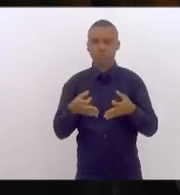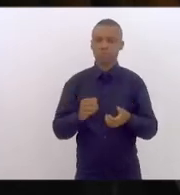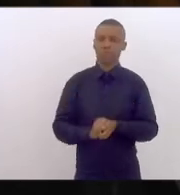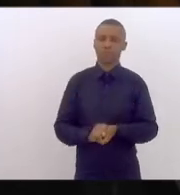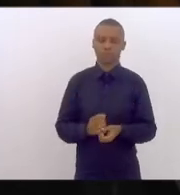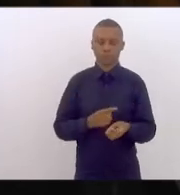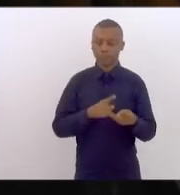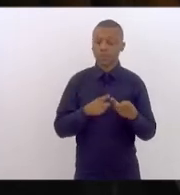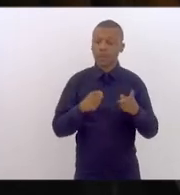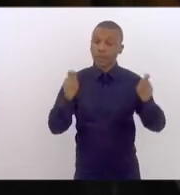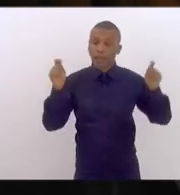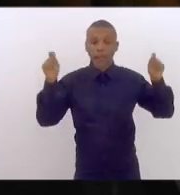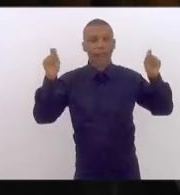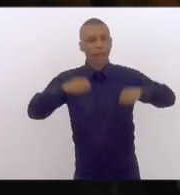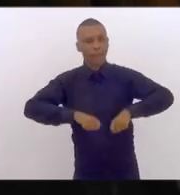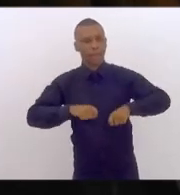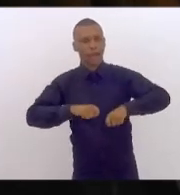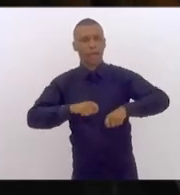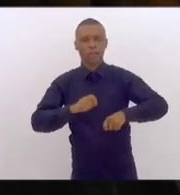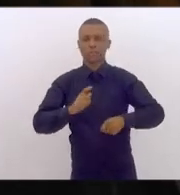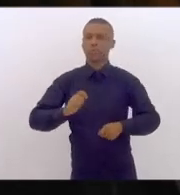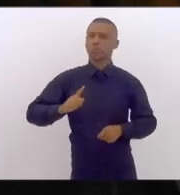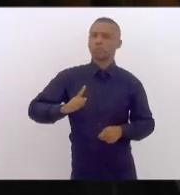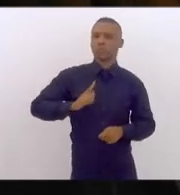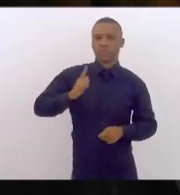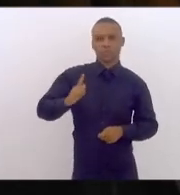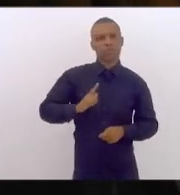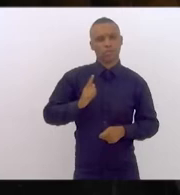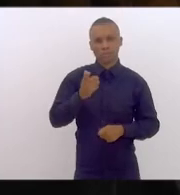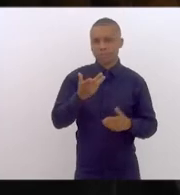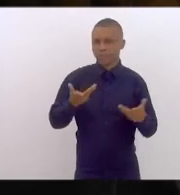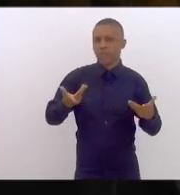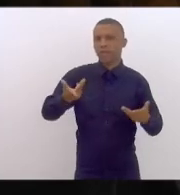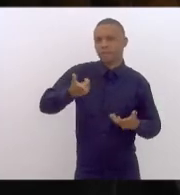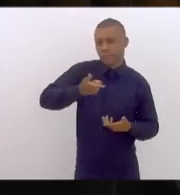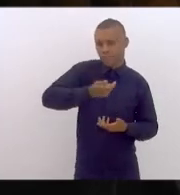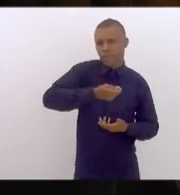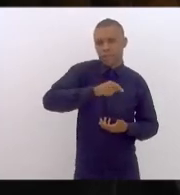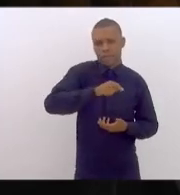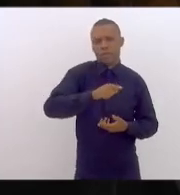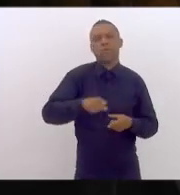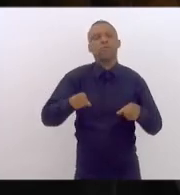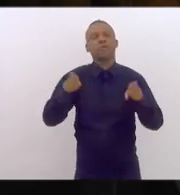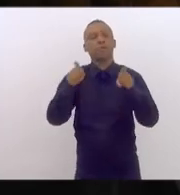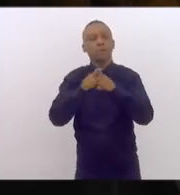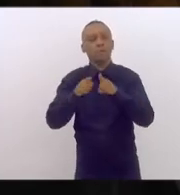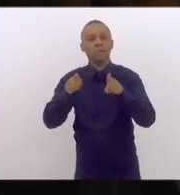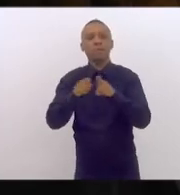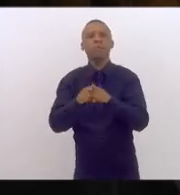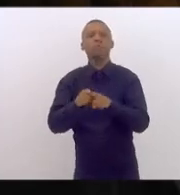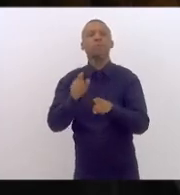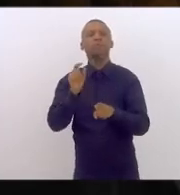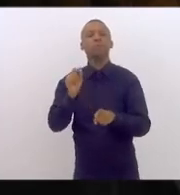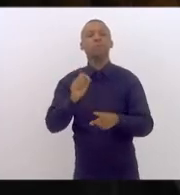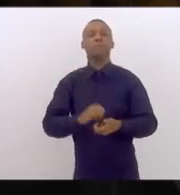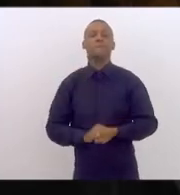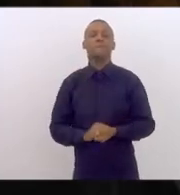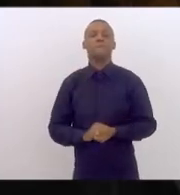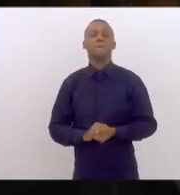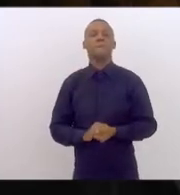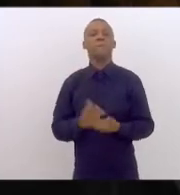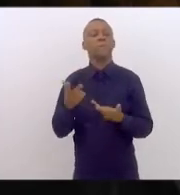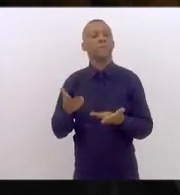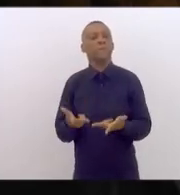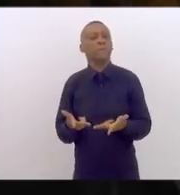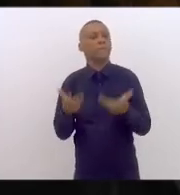capazes em sua gestões E isso também senhor presidente eu vejo